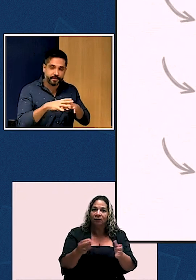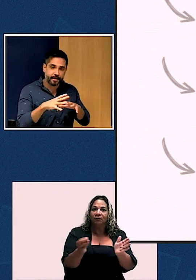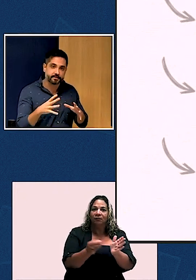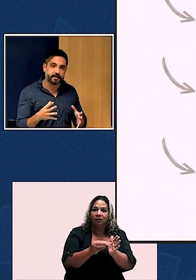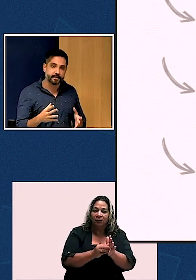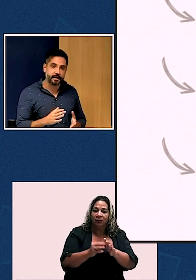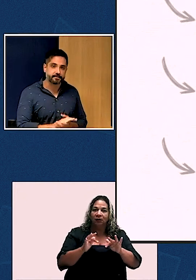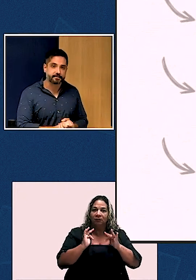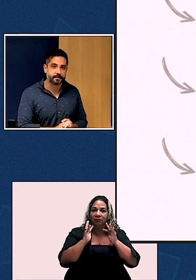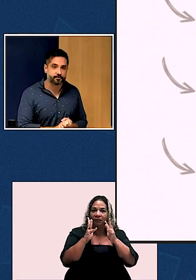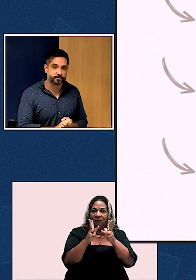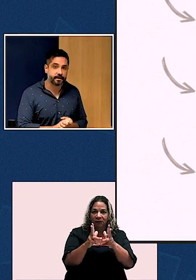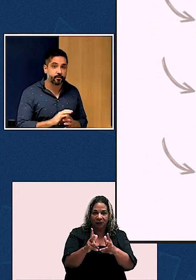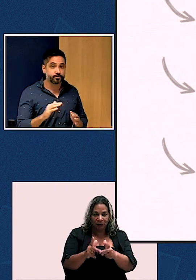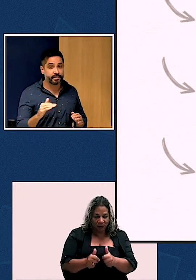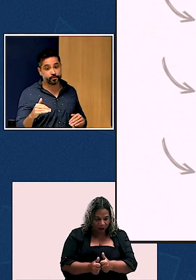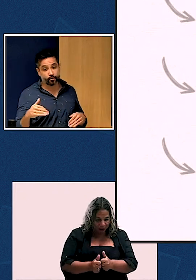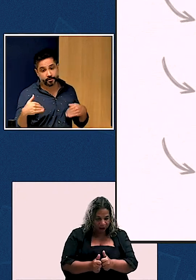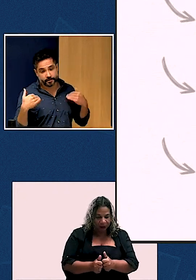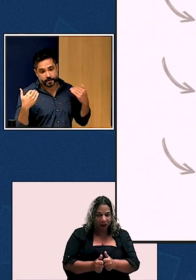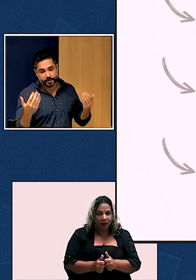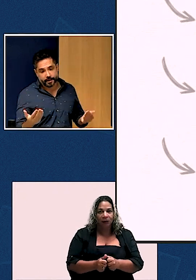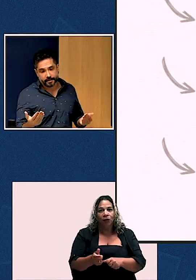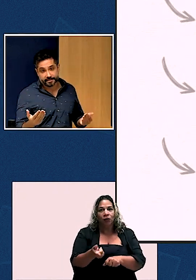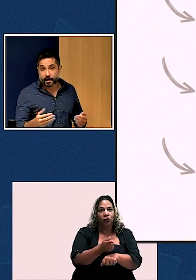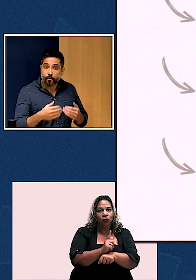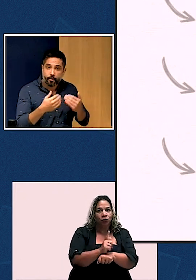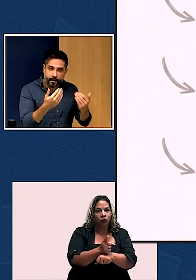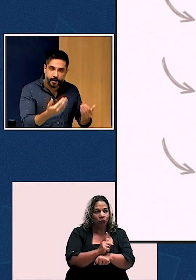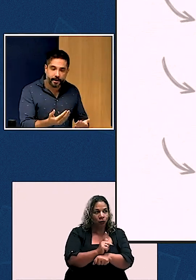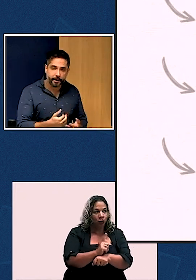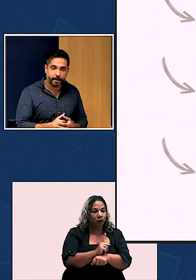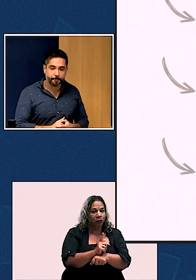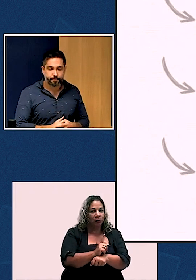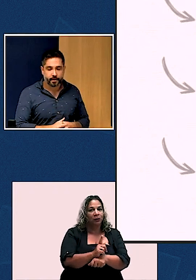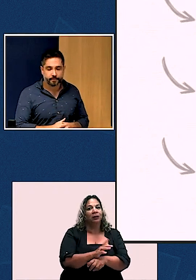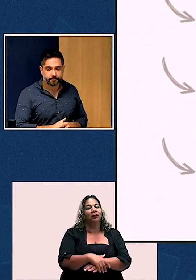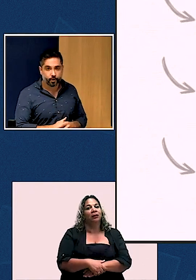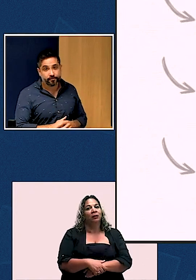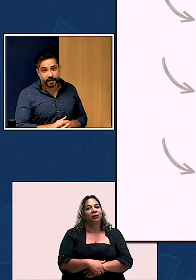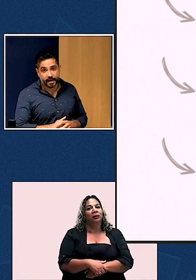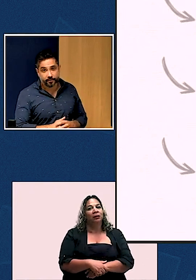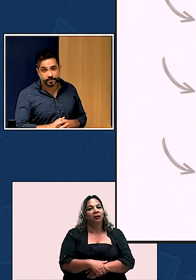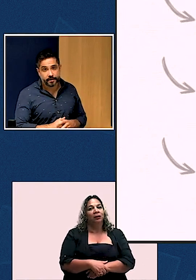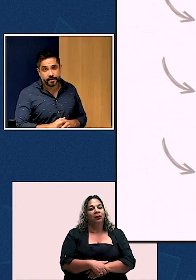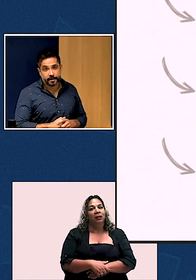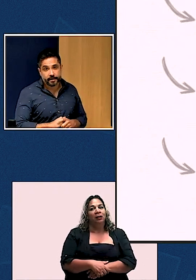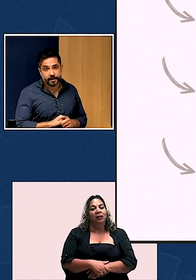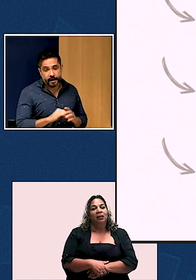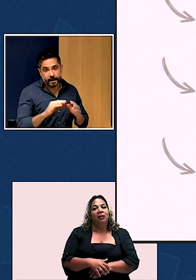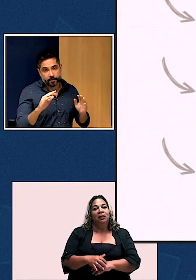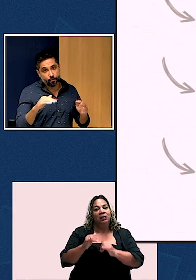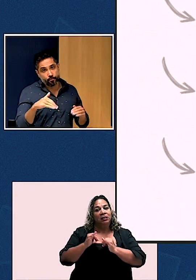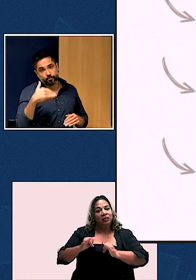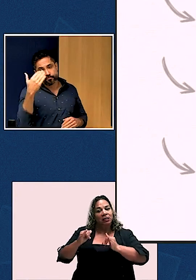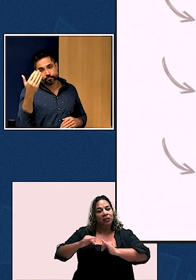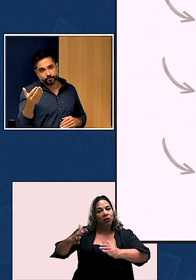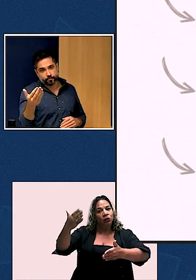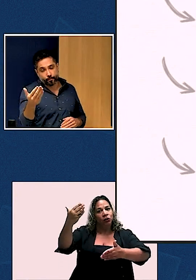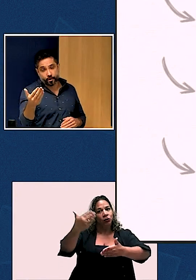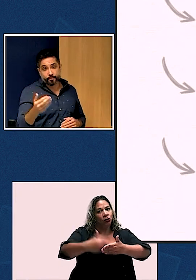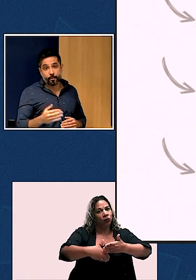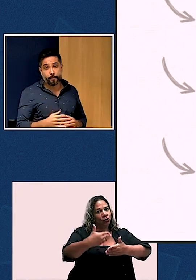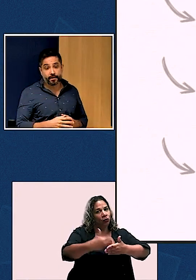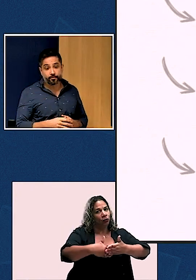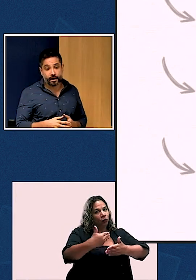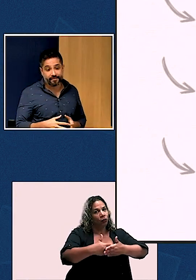iremos finalizar a análise, né, os gestores serão notificados, e